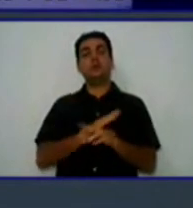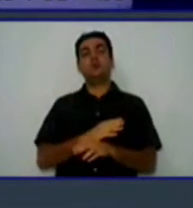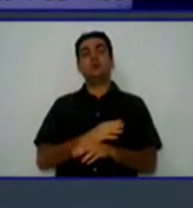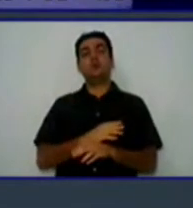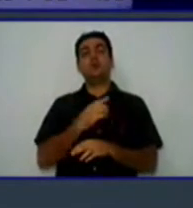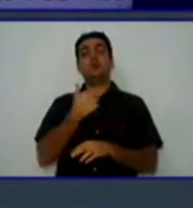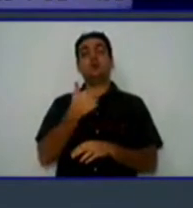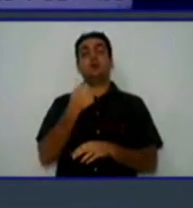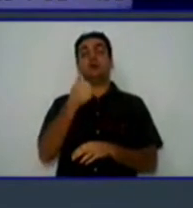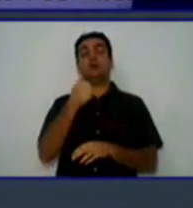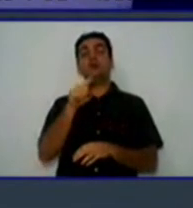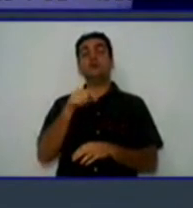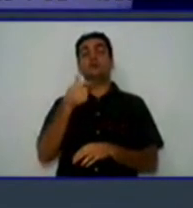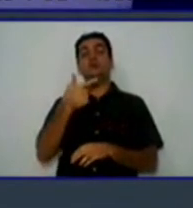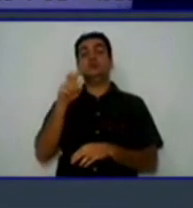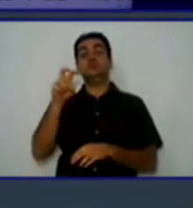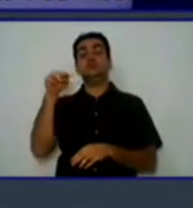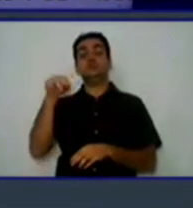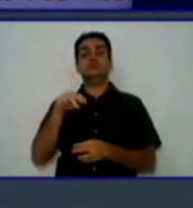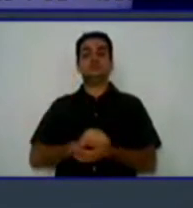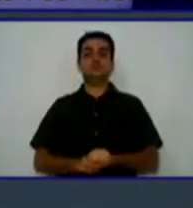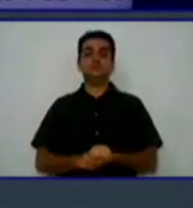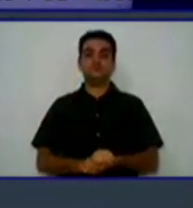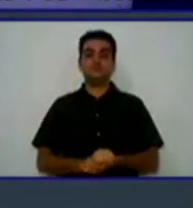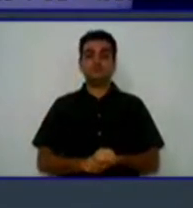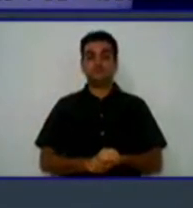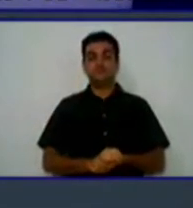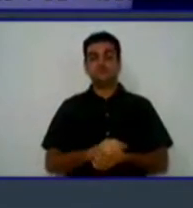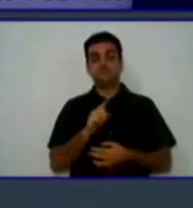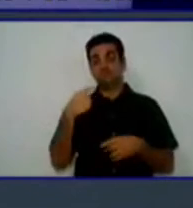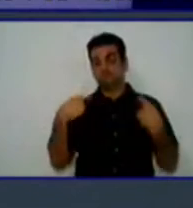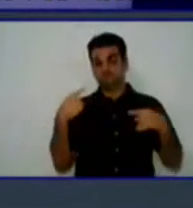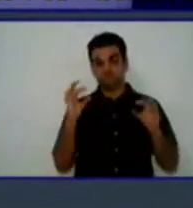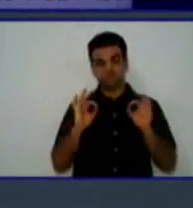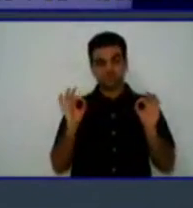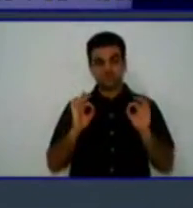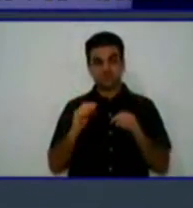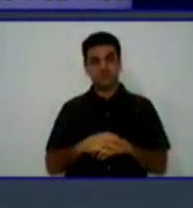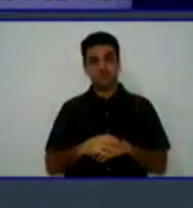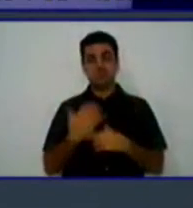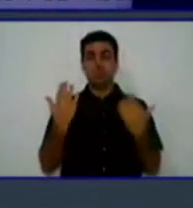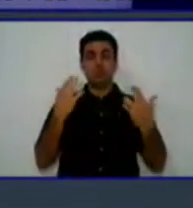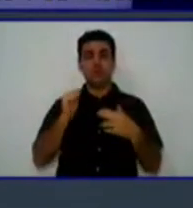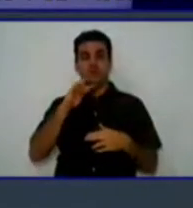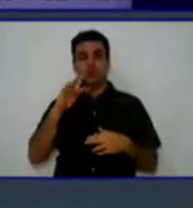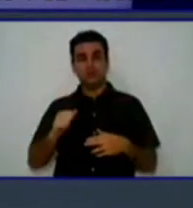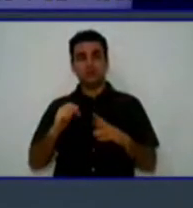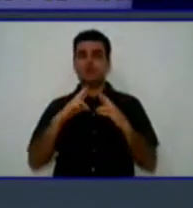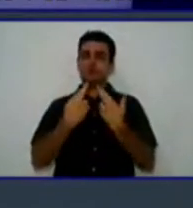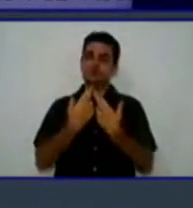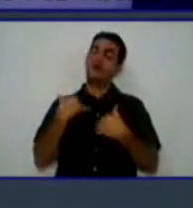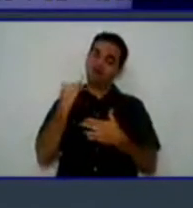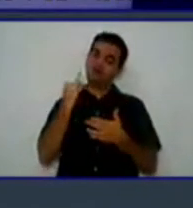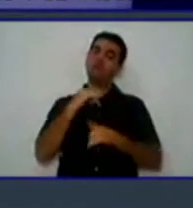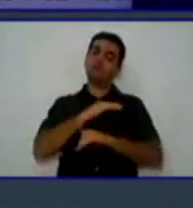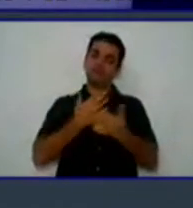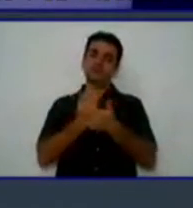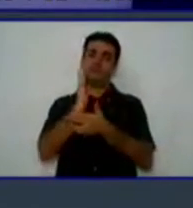às 11 horas e 25 minutos. Não havendo qualquer ressalva quanto à ata, declaro-a